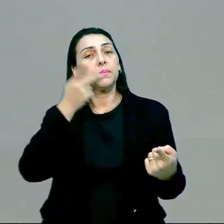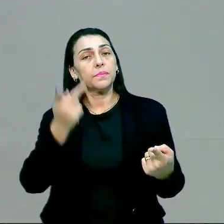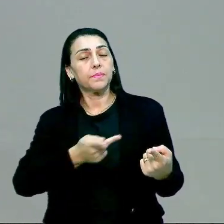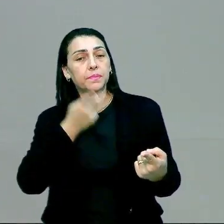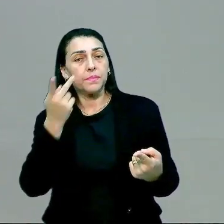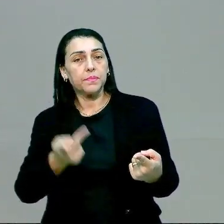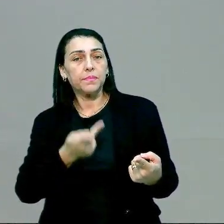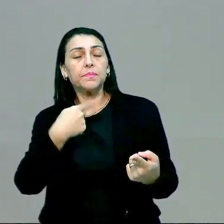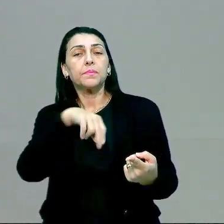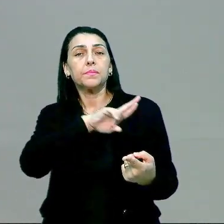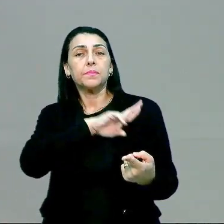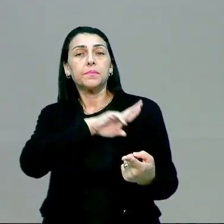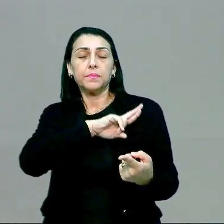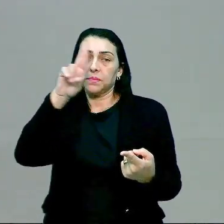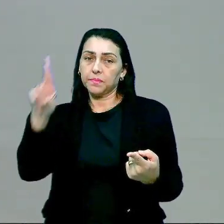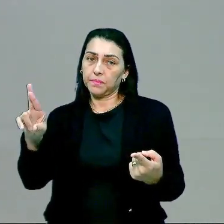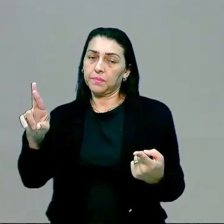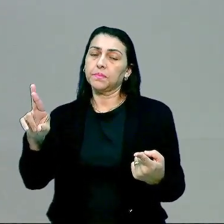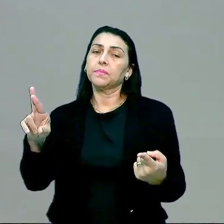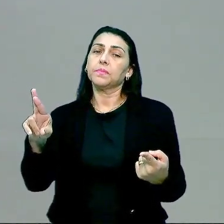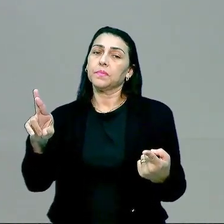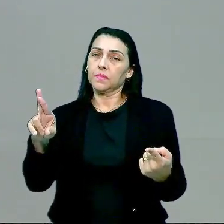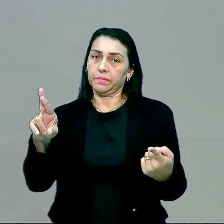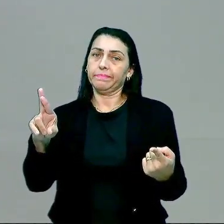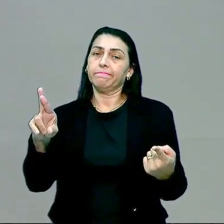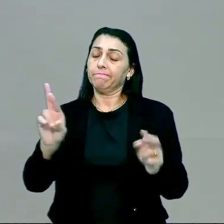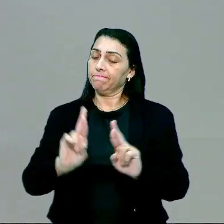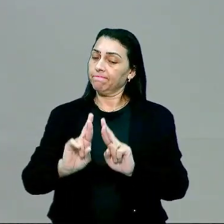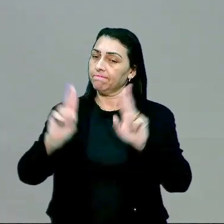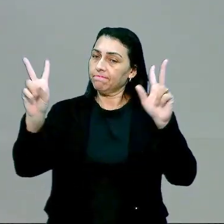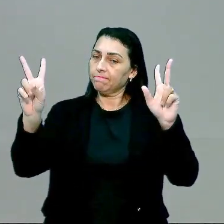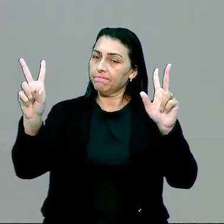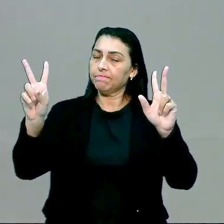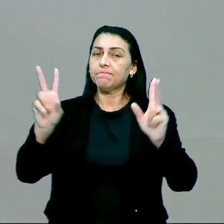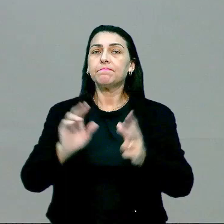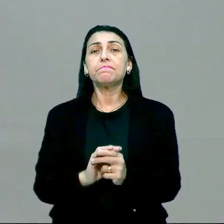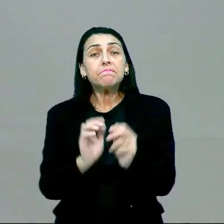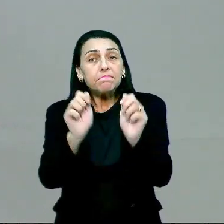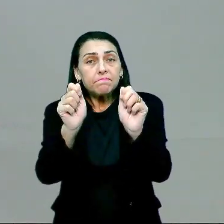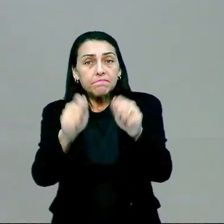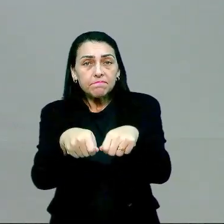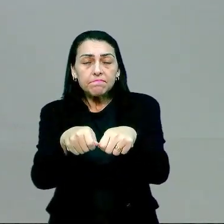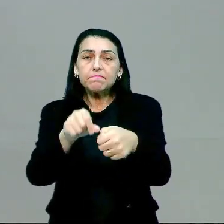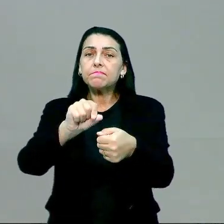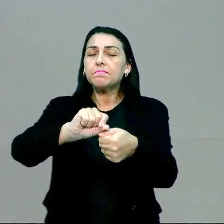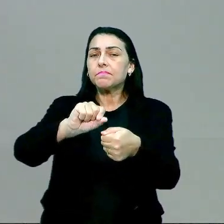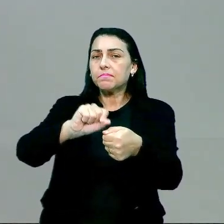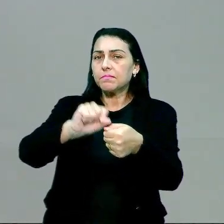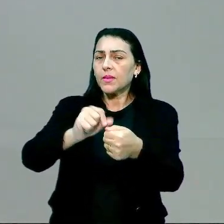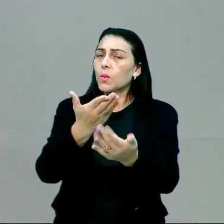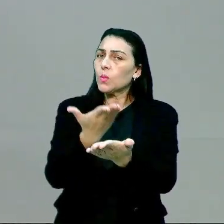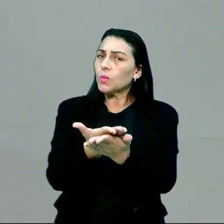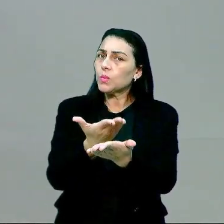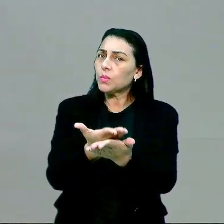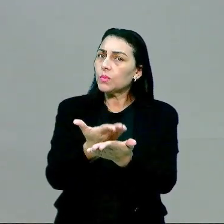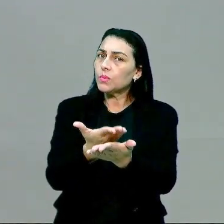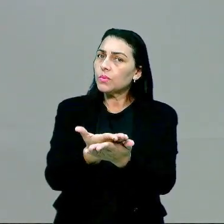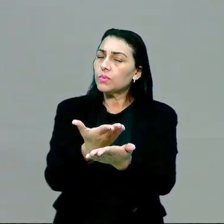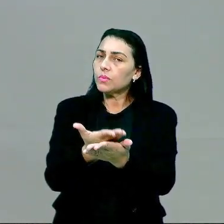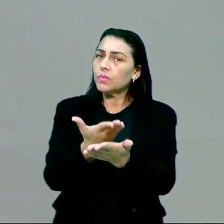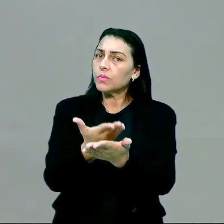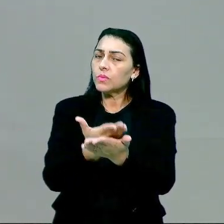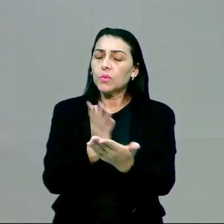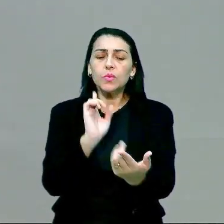falando, essas religiões elas são completamente distintas. É possível realizar um estudo